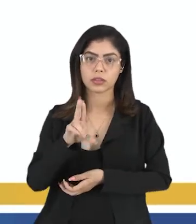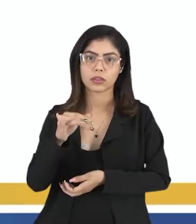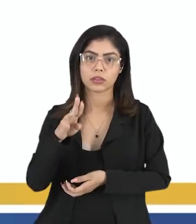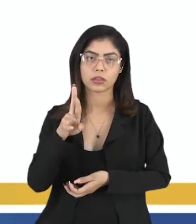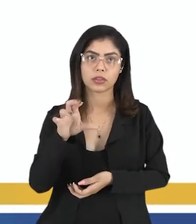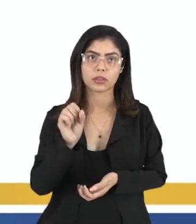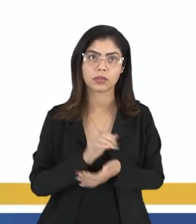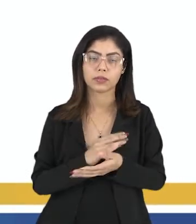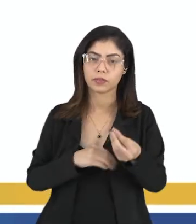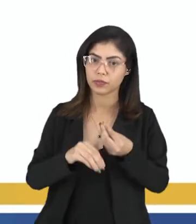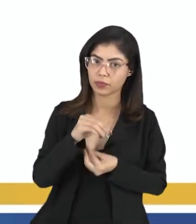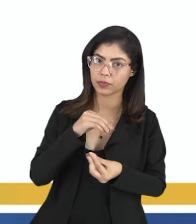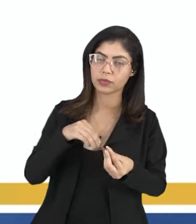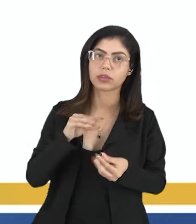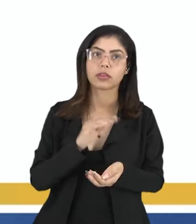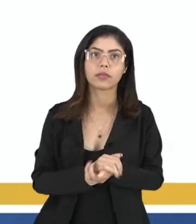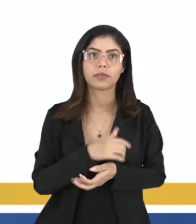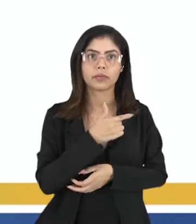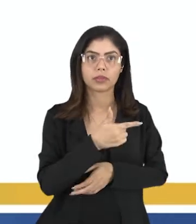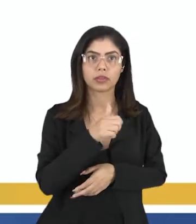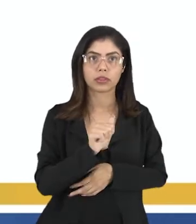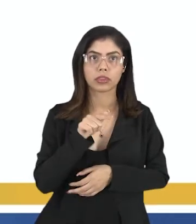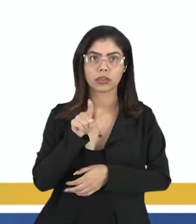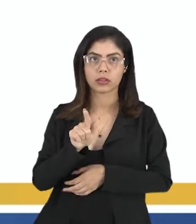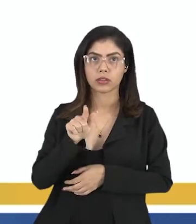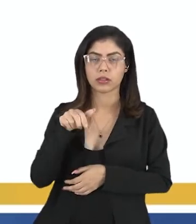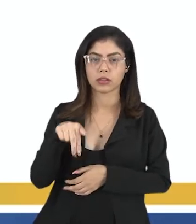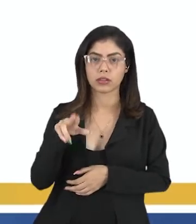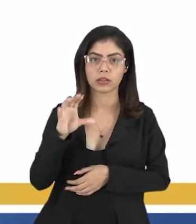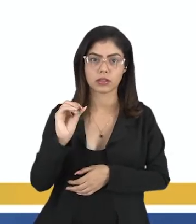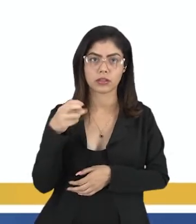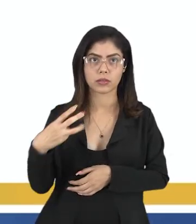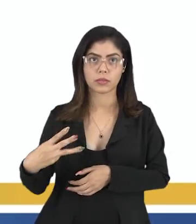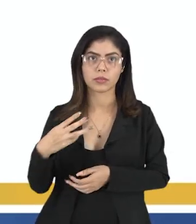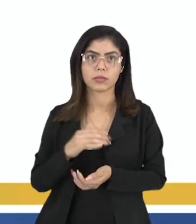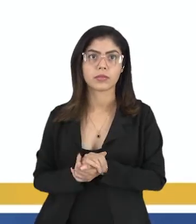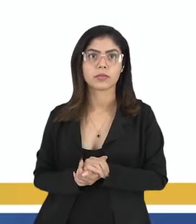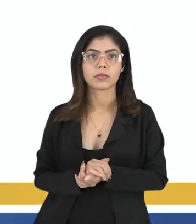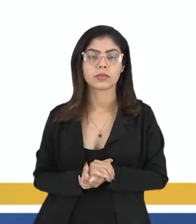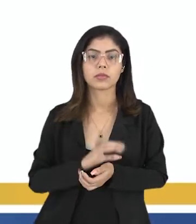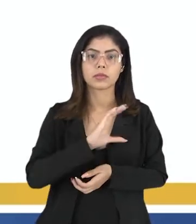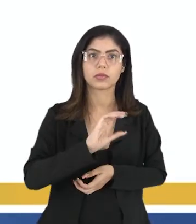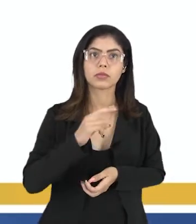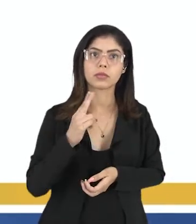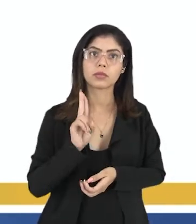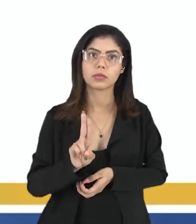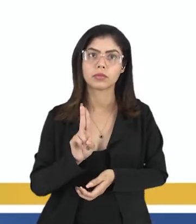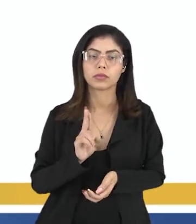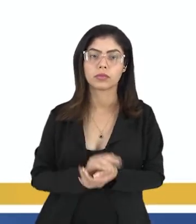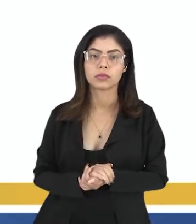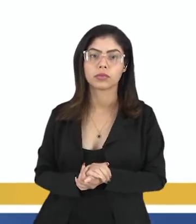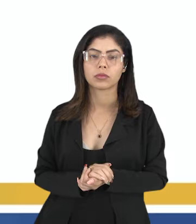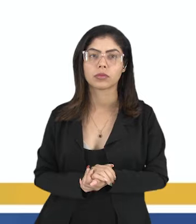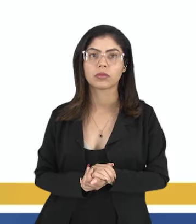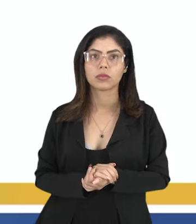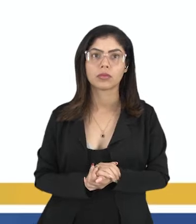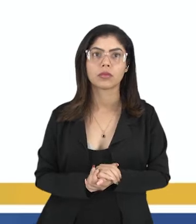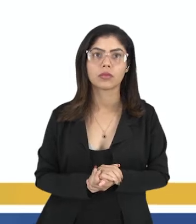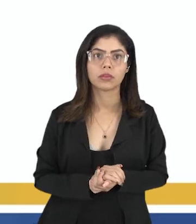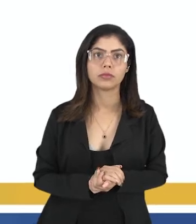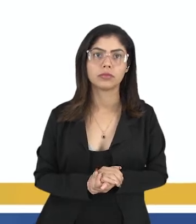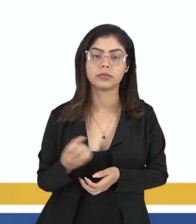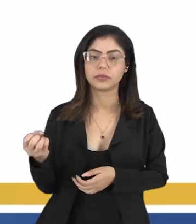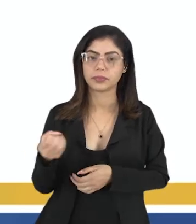cobre reagindo com o nitrato de prata. E aí nós temos aqui a produção, a